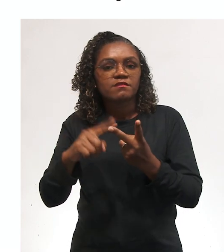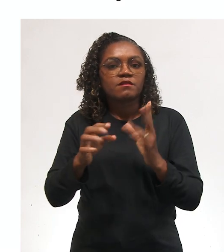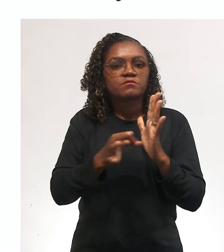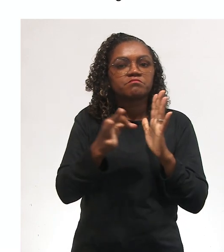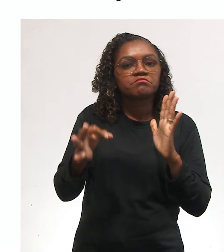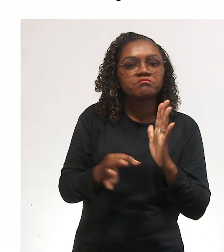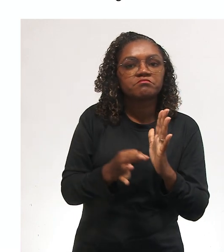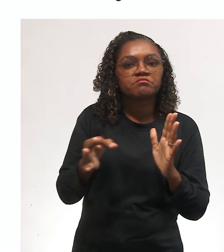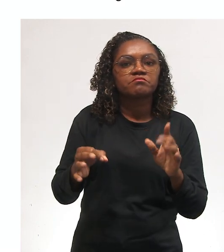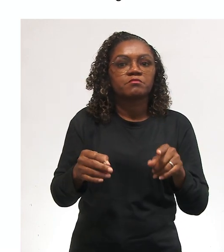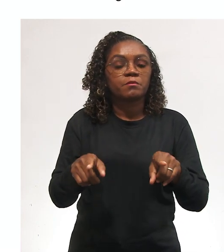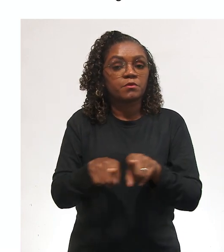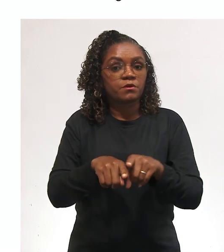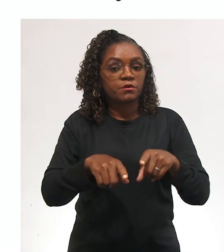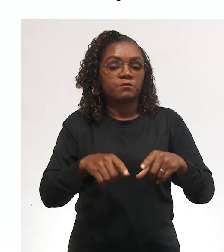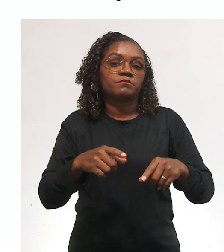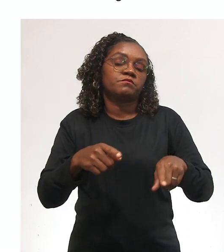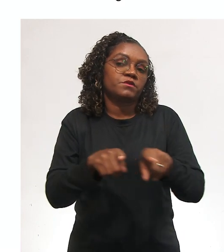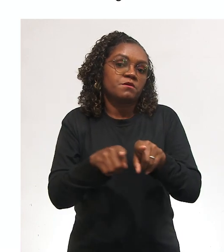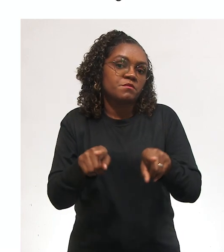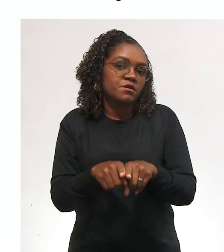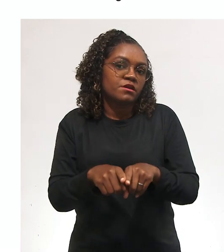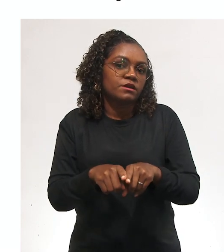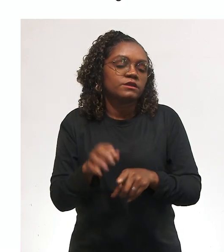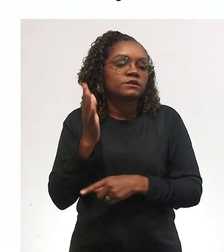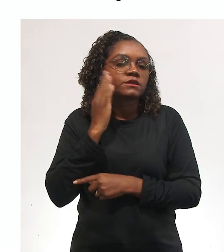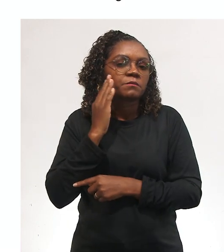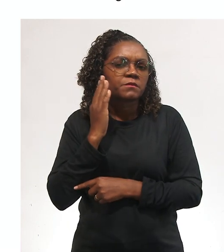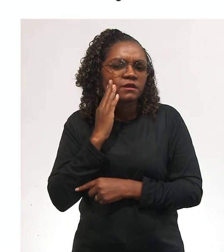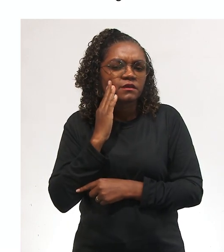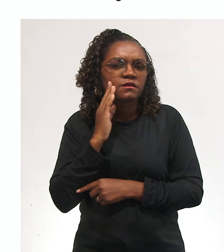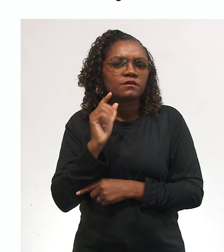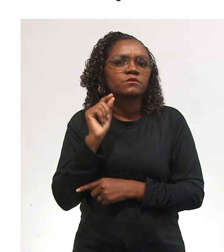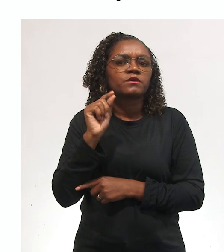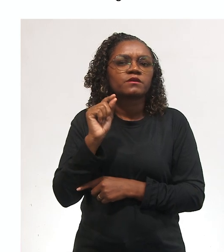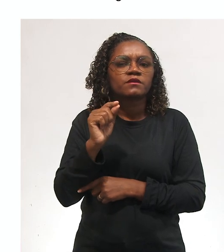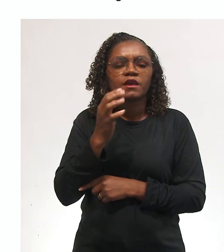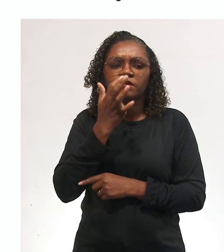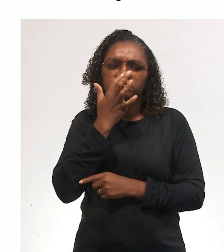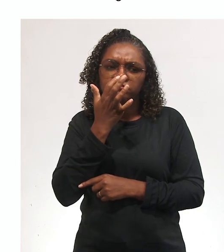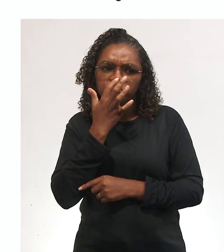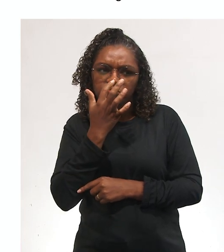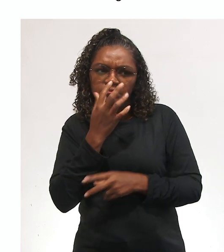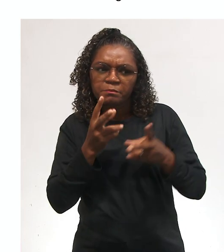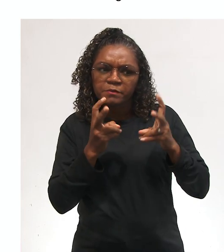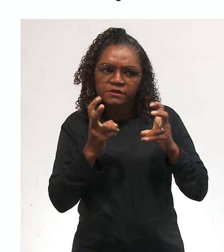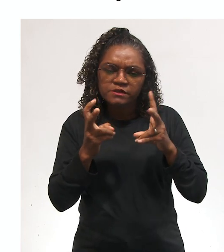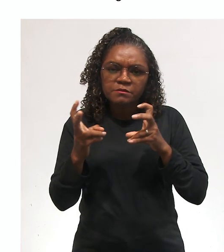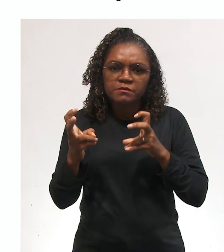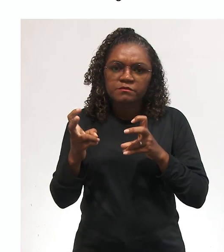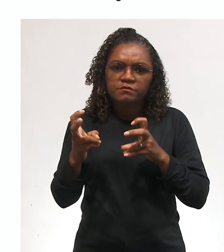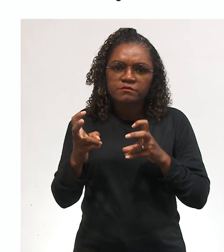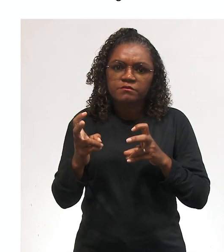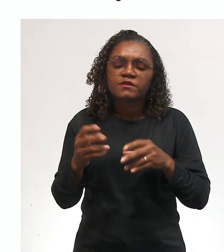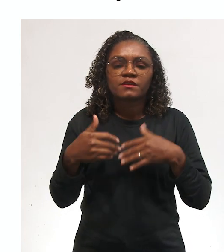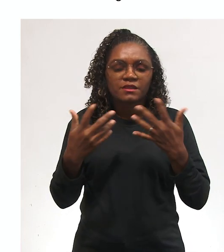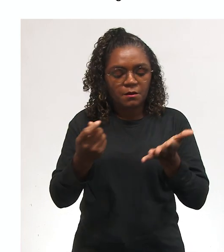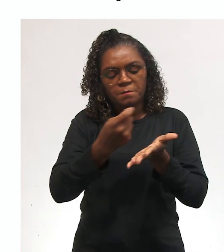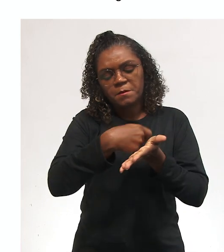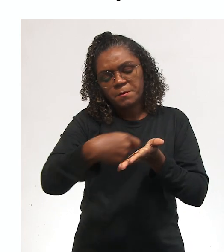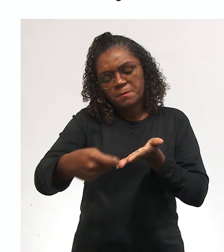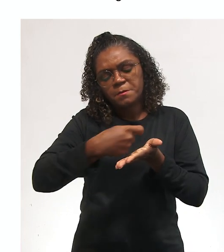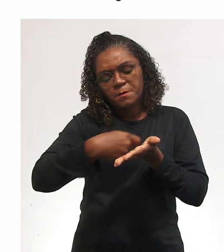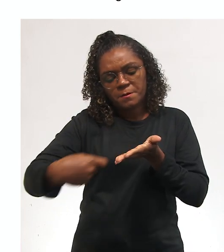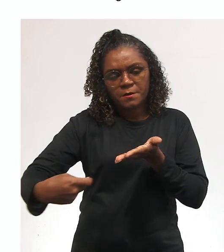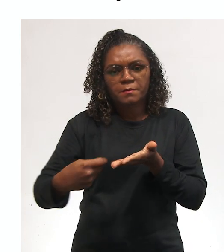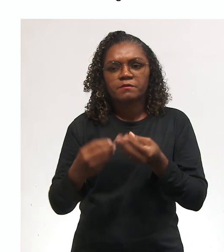as sugestões dos colaboradores, o que o pessoal observa, né? A partir de um determinado problema.